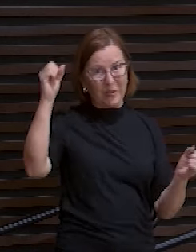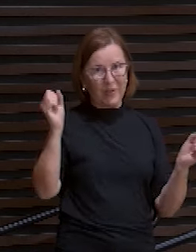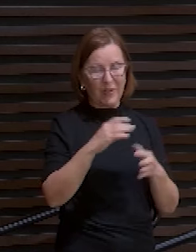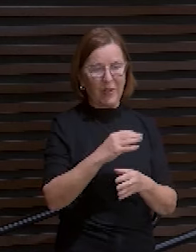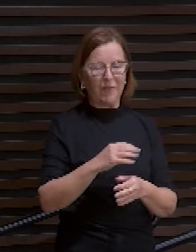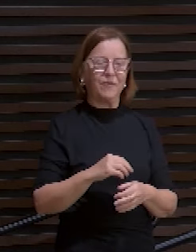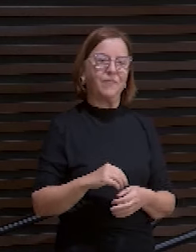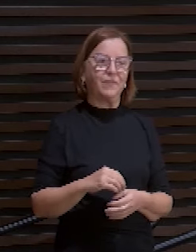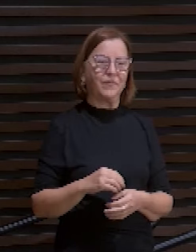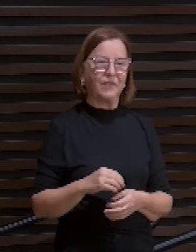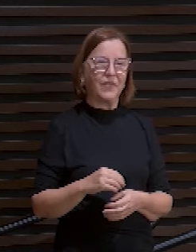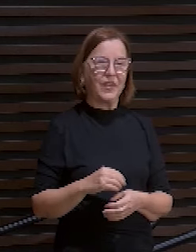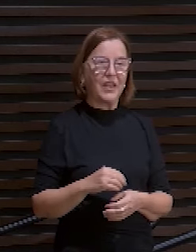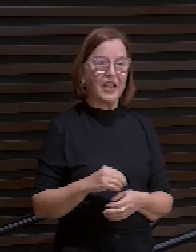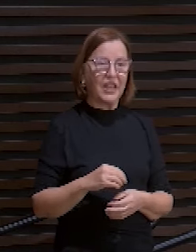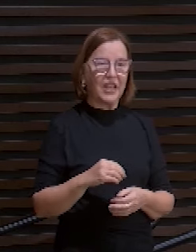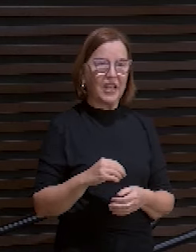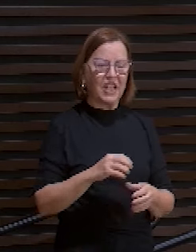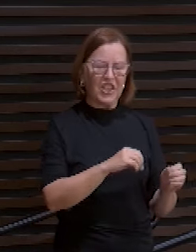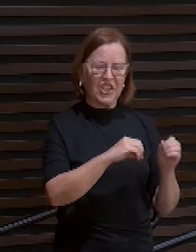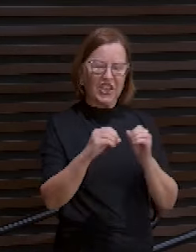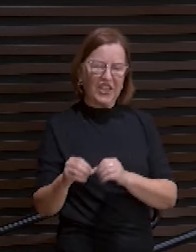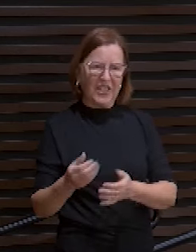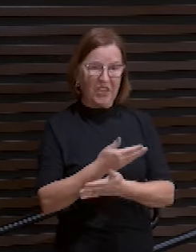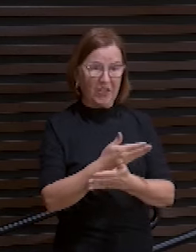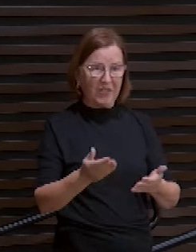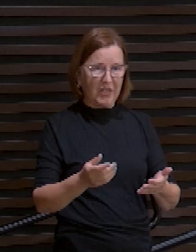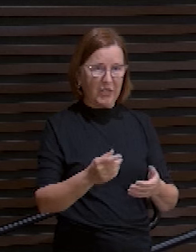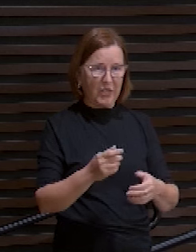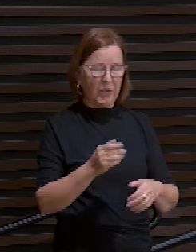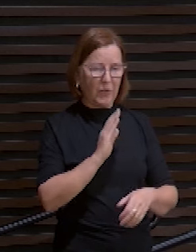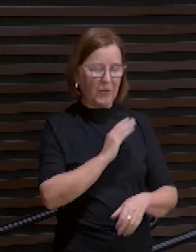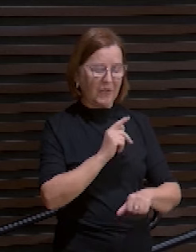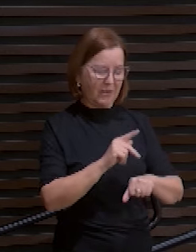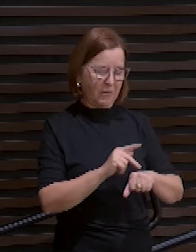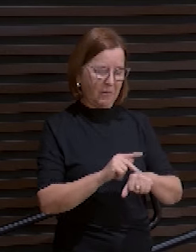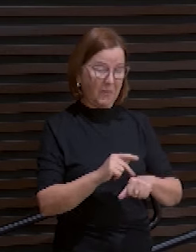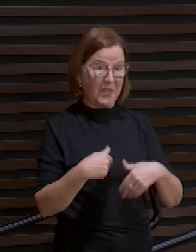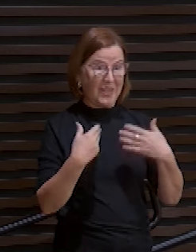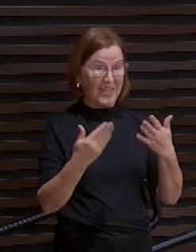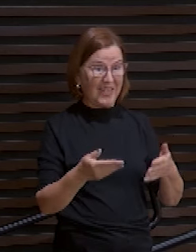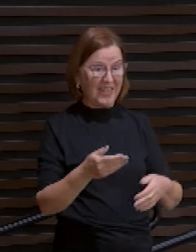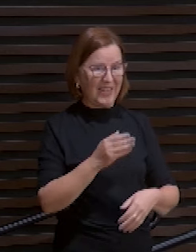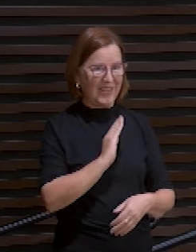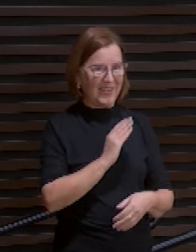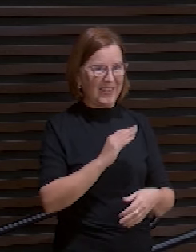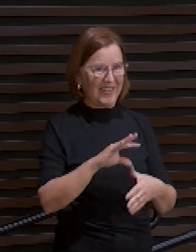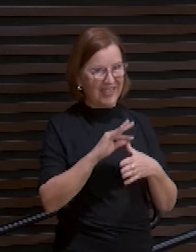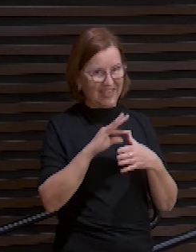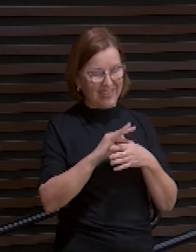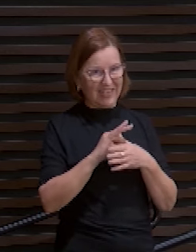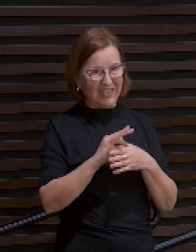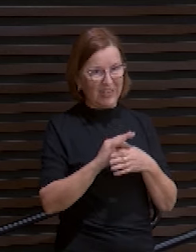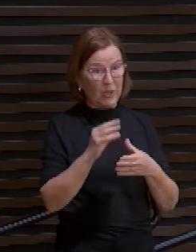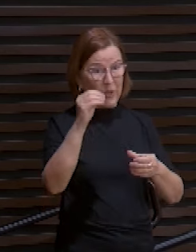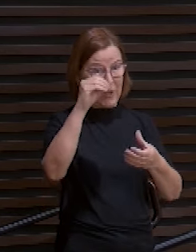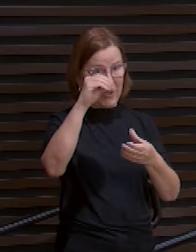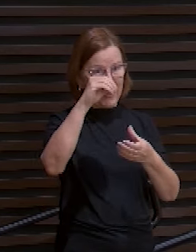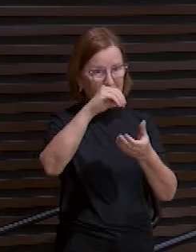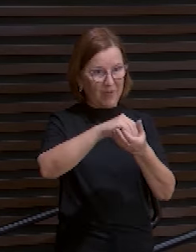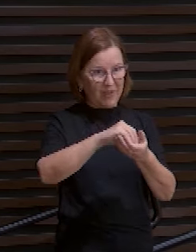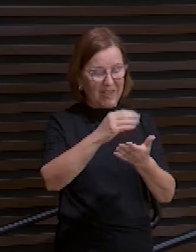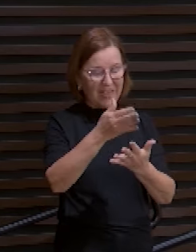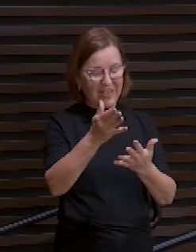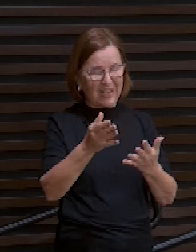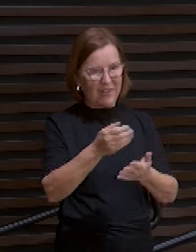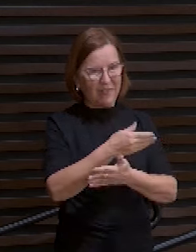de vós o coração de pedra e vos darei coração de carne porei dentro em Vós o meu espírito